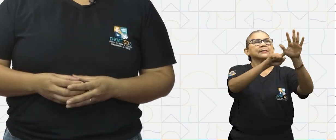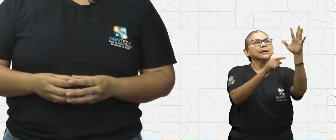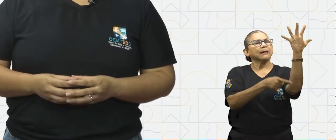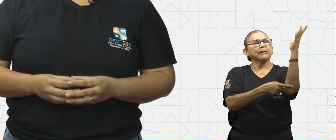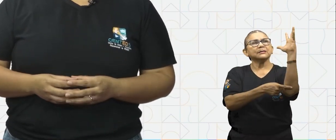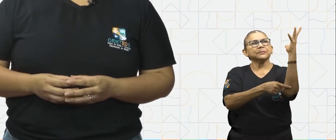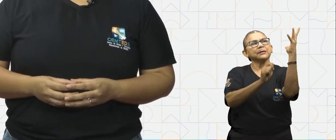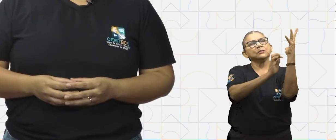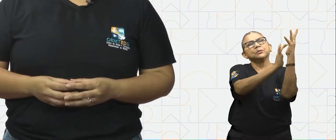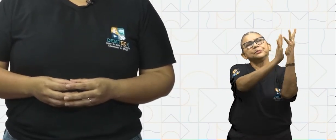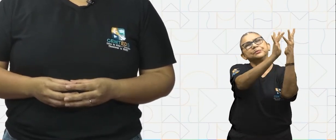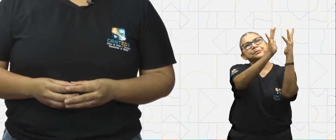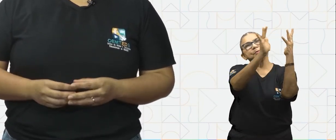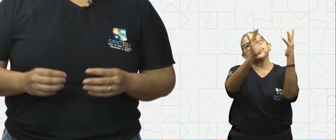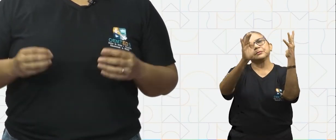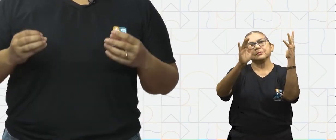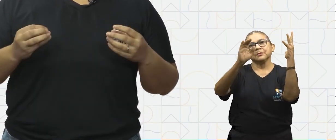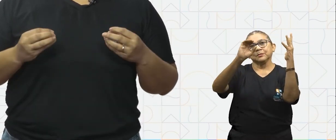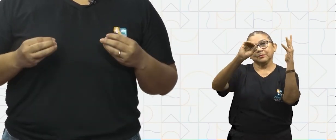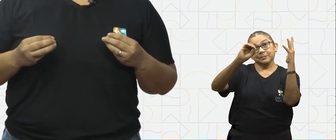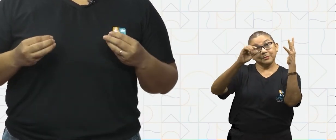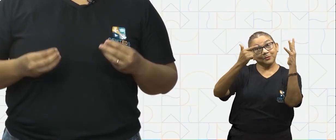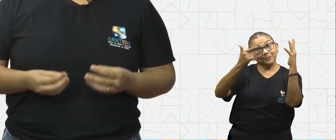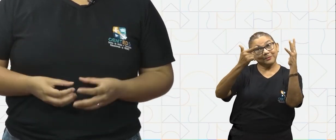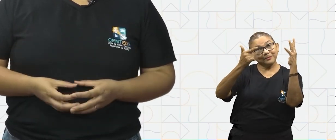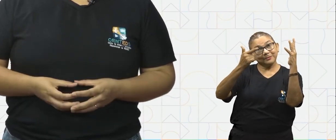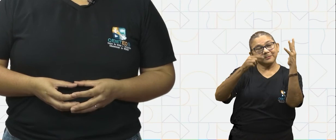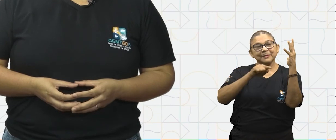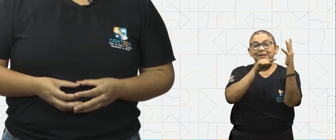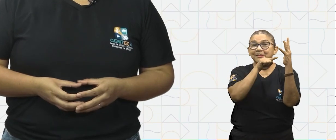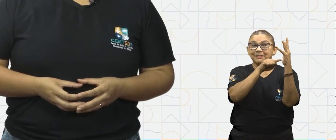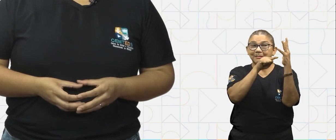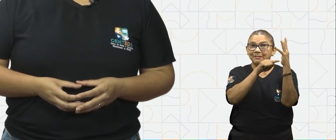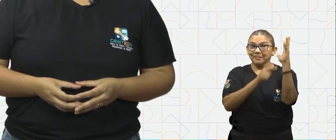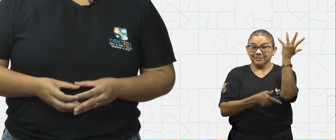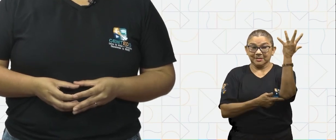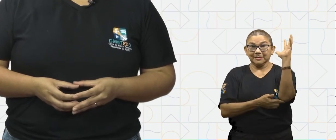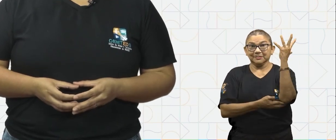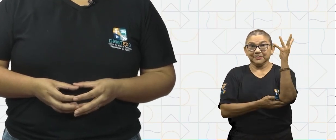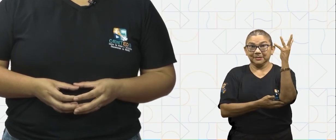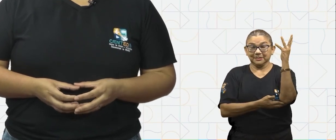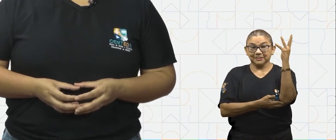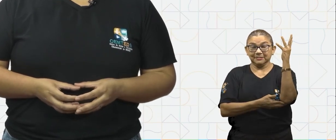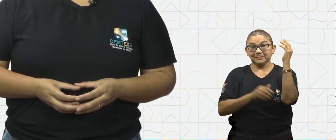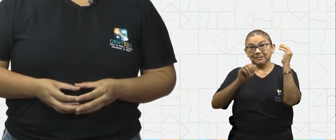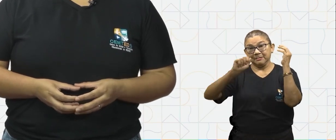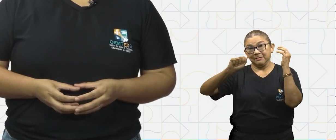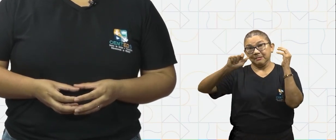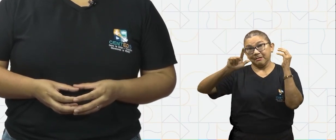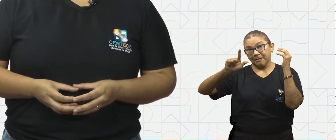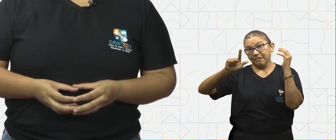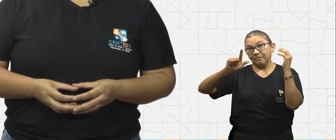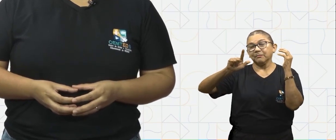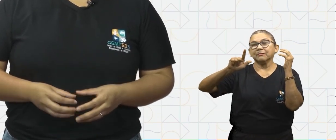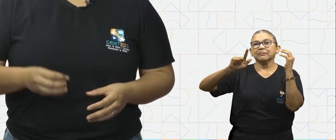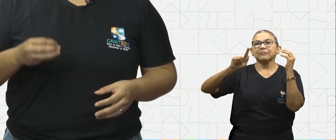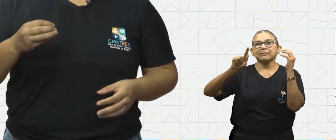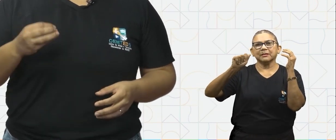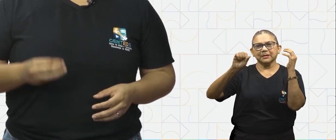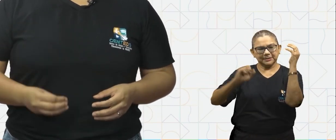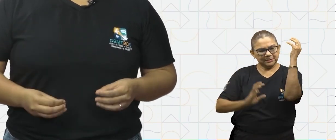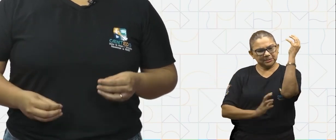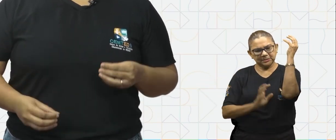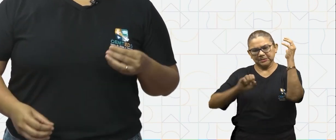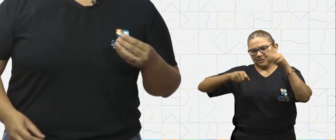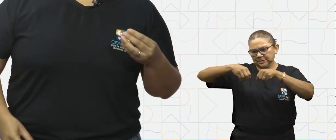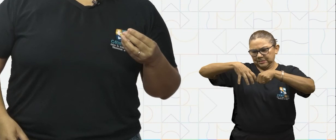que produzem esse gás. Quando as plantas e algas liberam gás oxigênio na atmosfera,